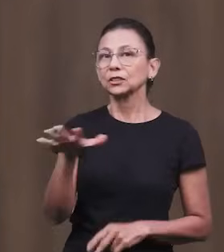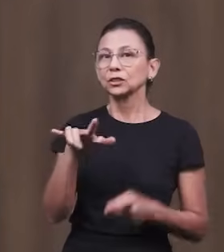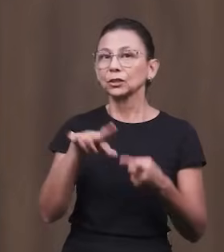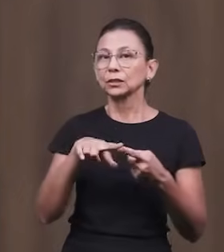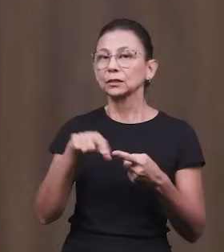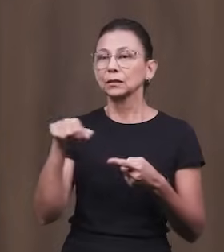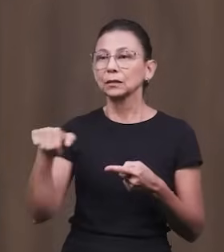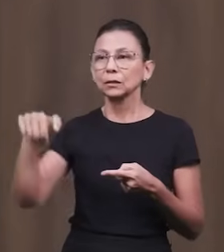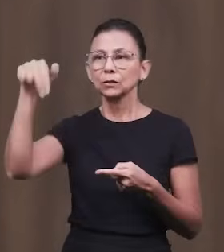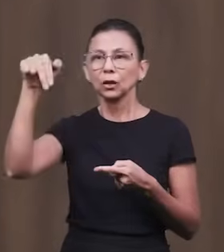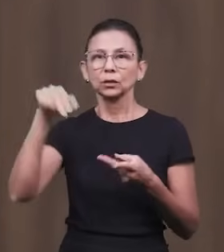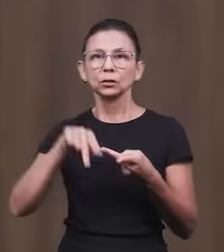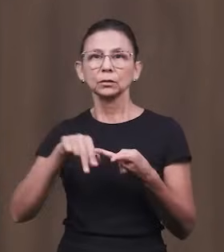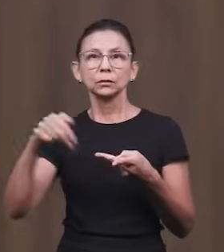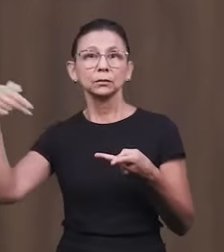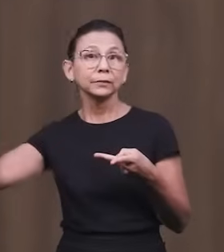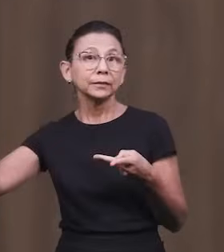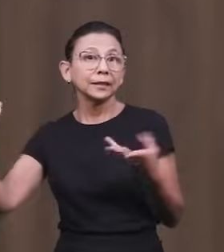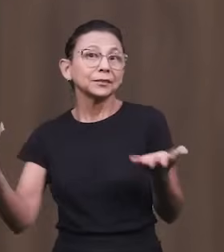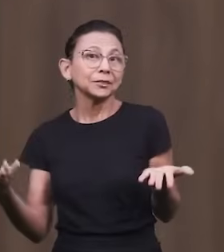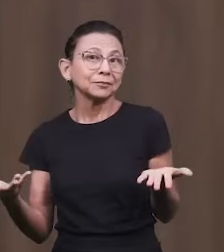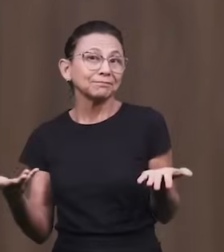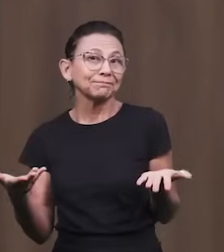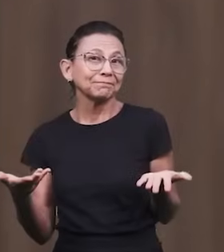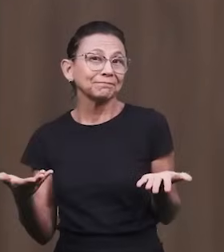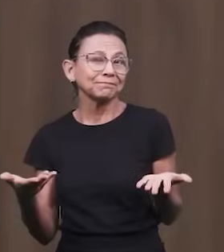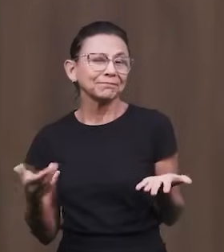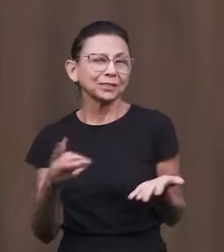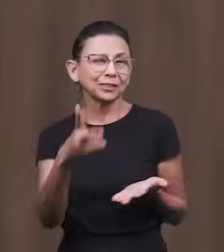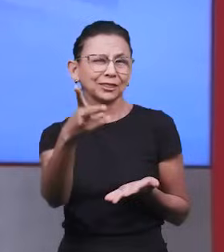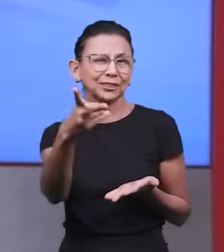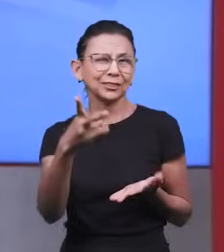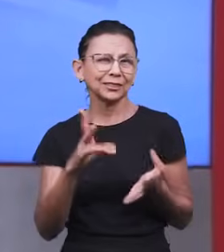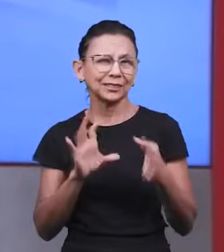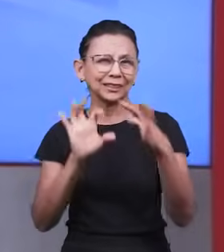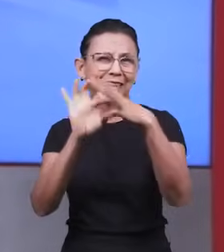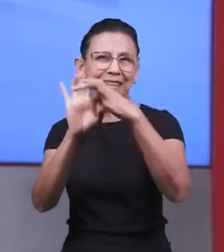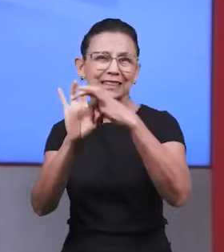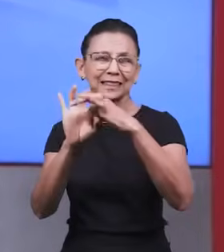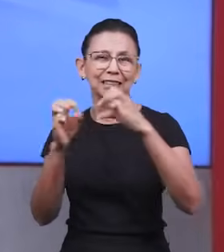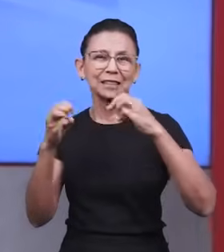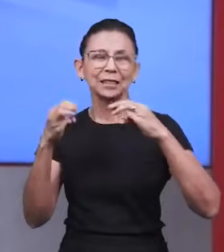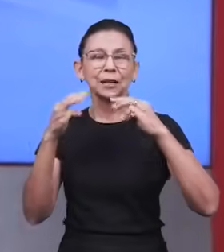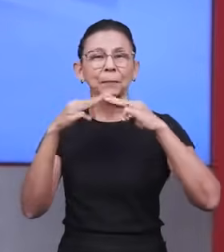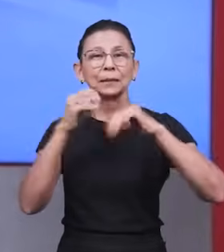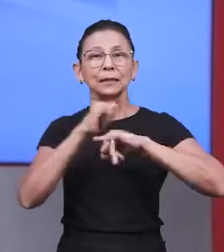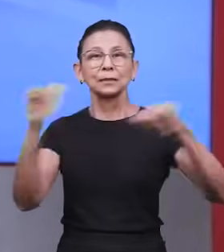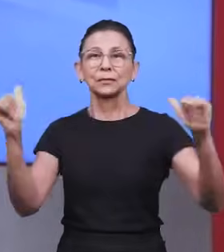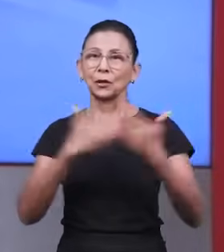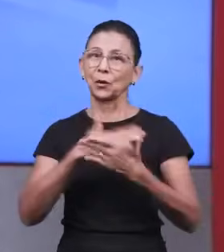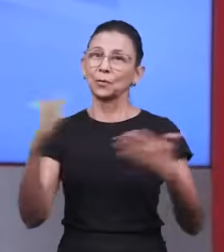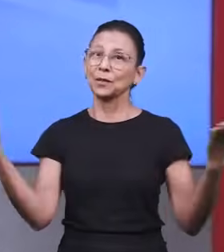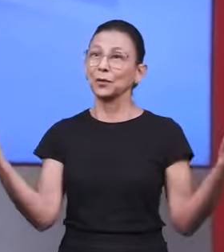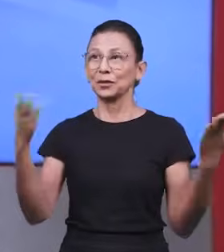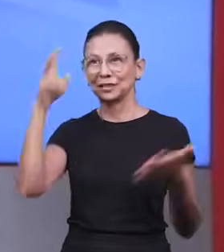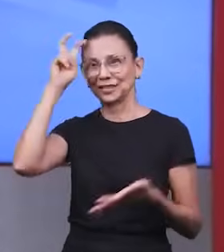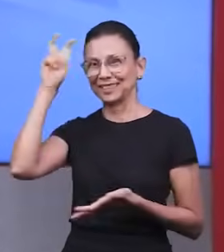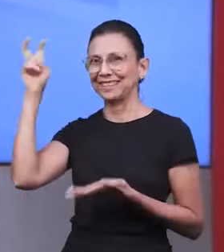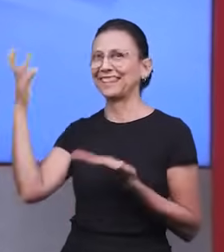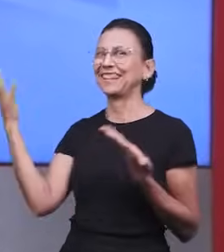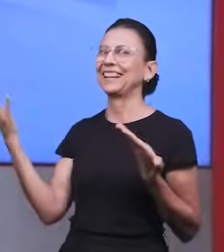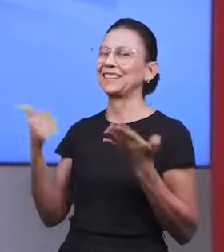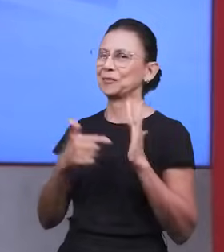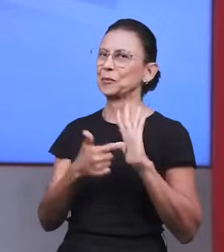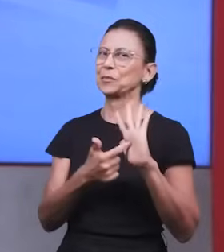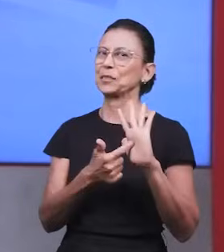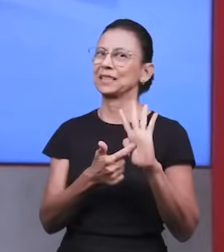as regiões norte e nordeste do país. Fique com a gente, hein? A partir de agora, o Manai News está entrando no ar. Hoje é